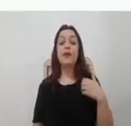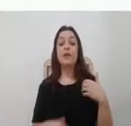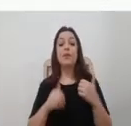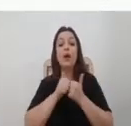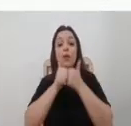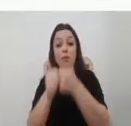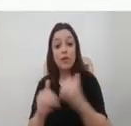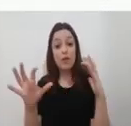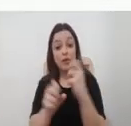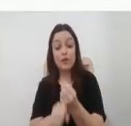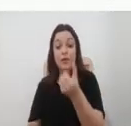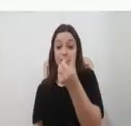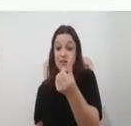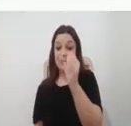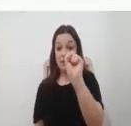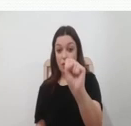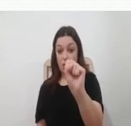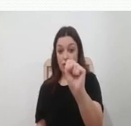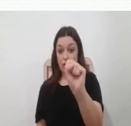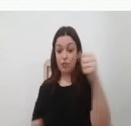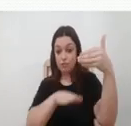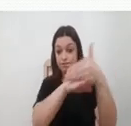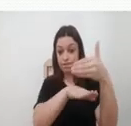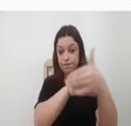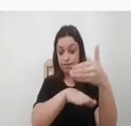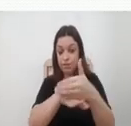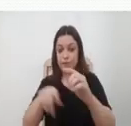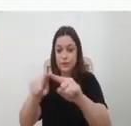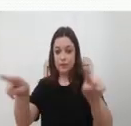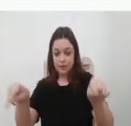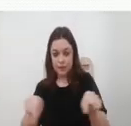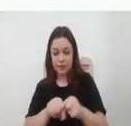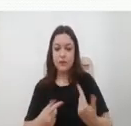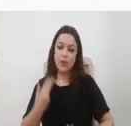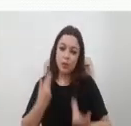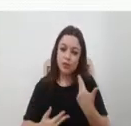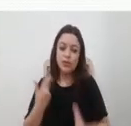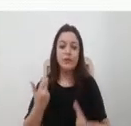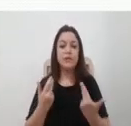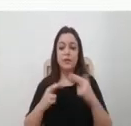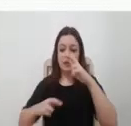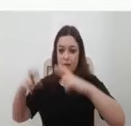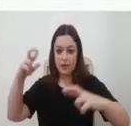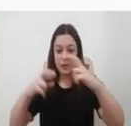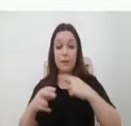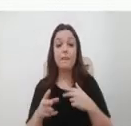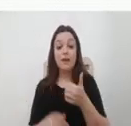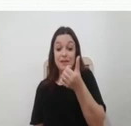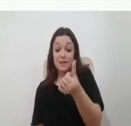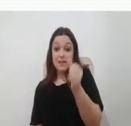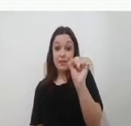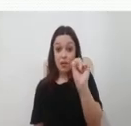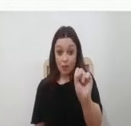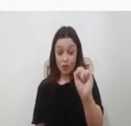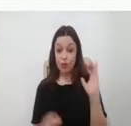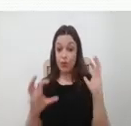Então, eu acompanhei 68 consultas de clínica médica e cirúrgica, e eu percebi